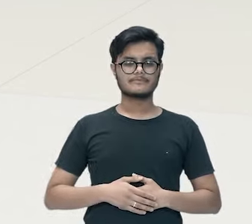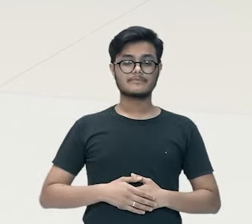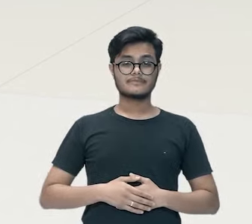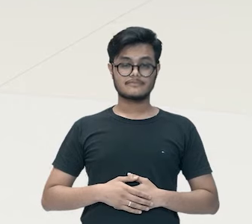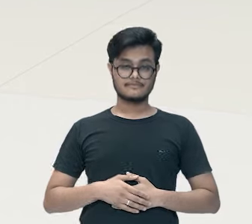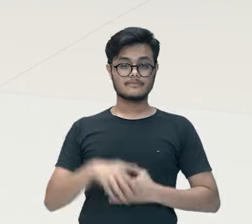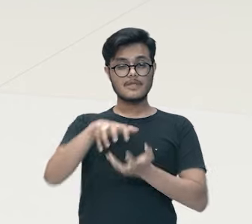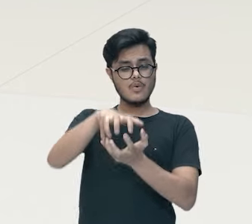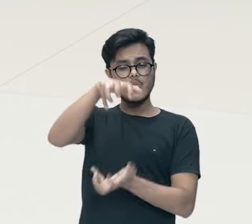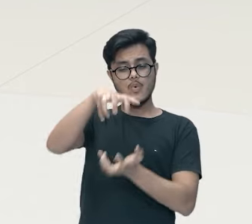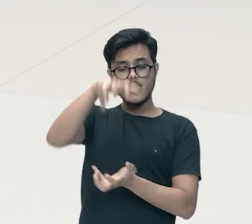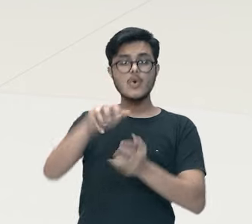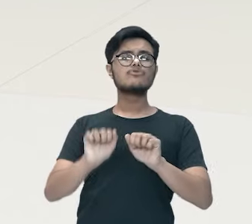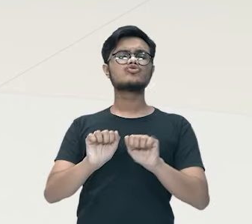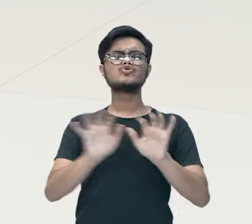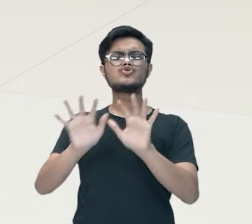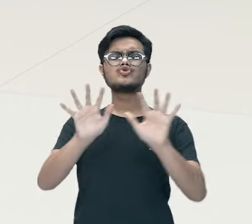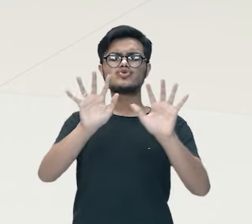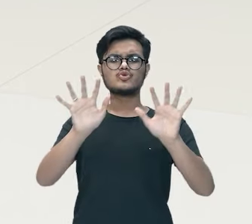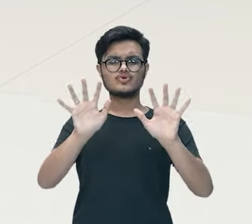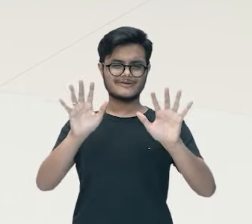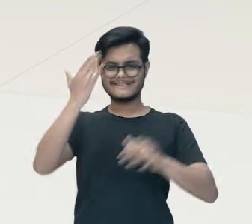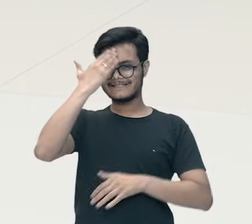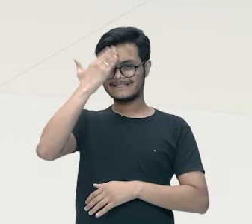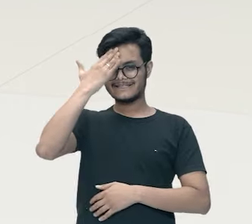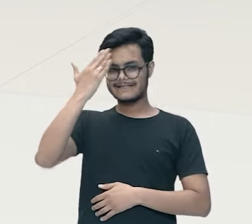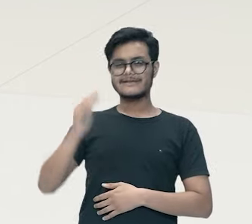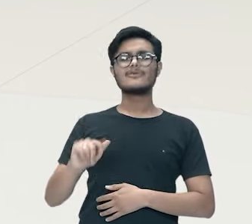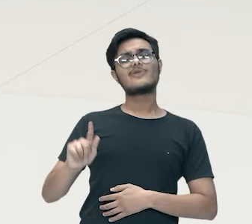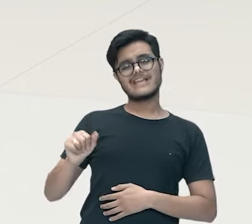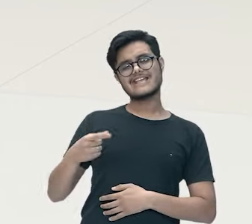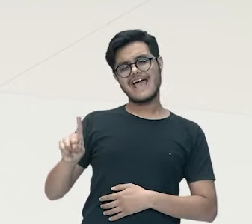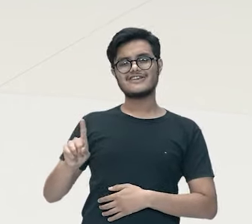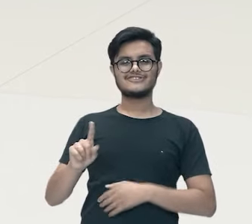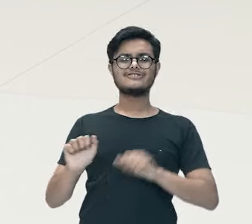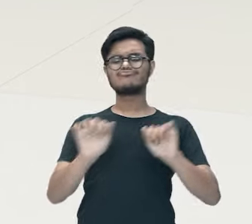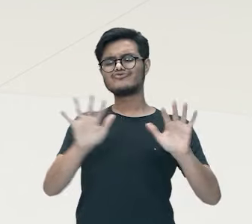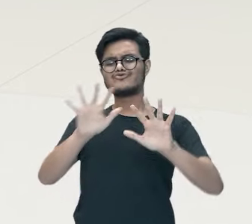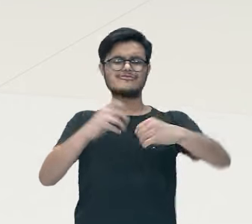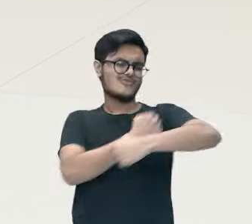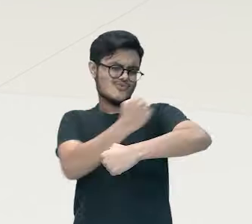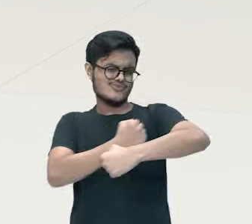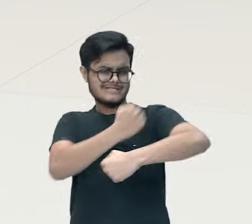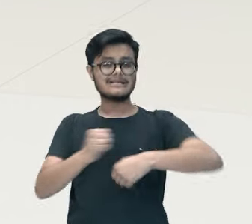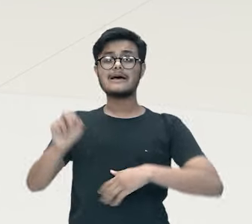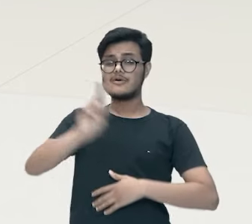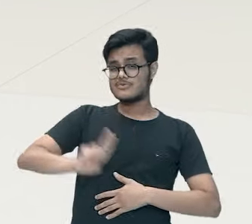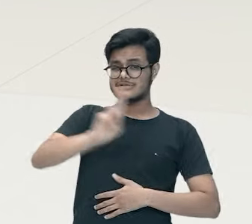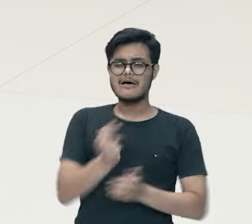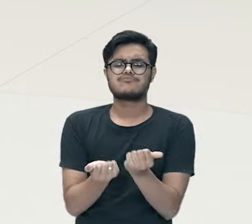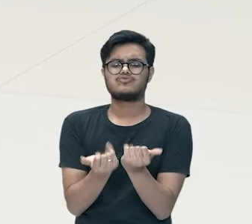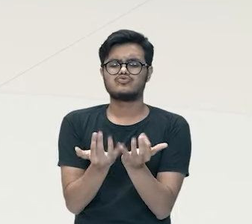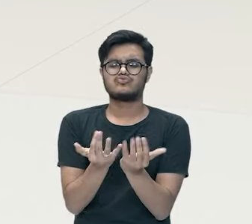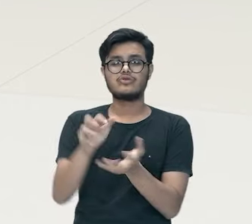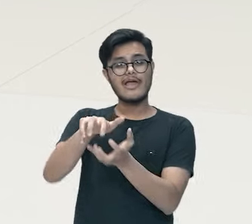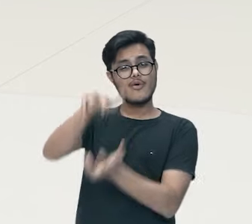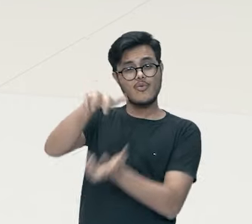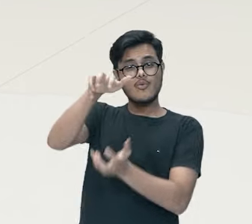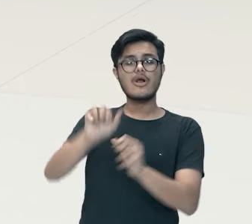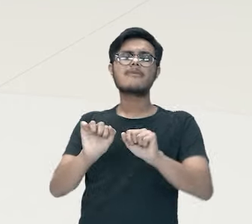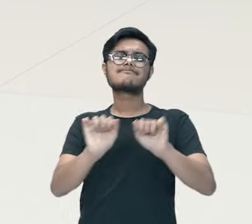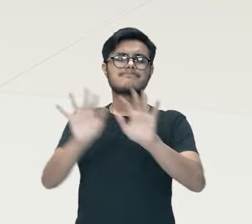de petróleo, que a gente conhece mais aí como gás de cozinha, né? Muito utilizado ainda,